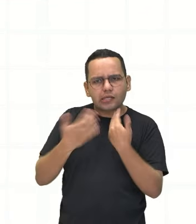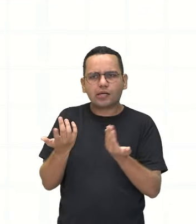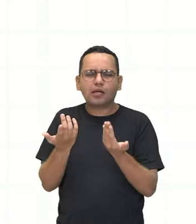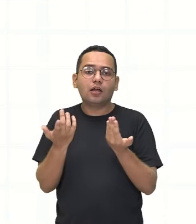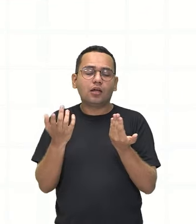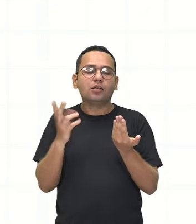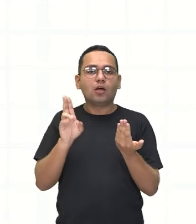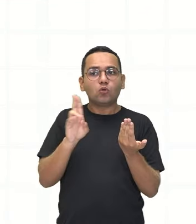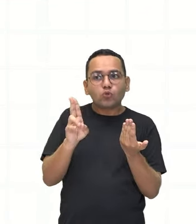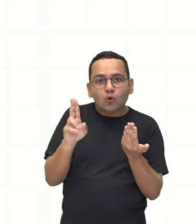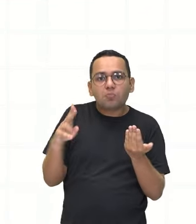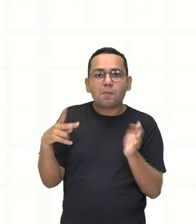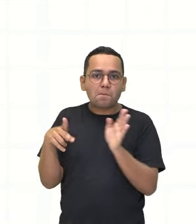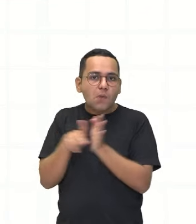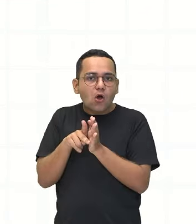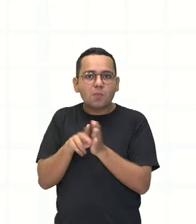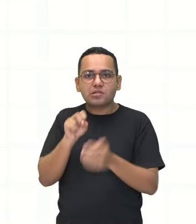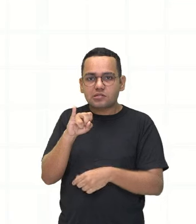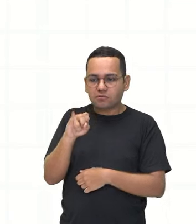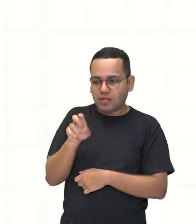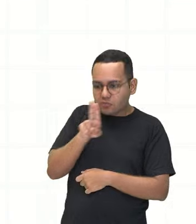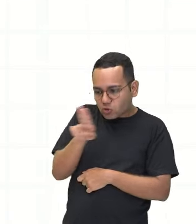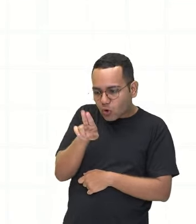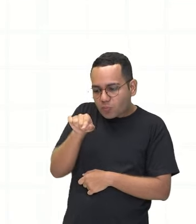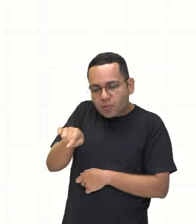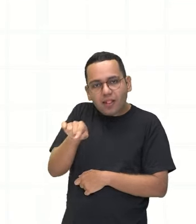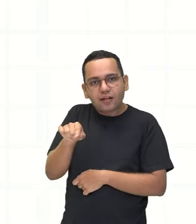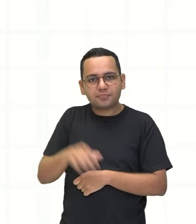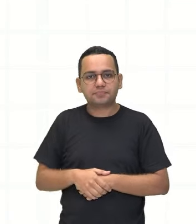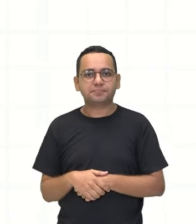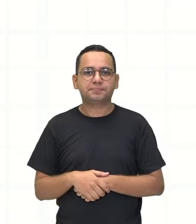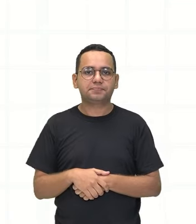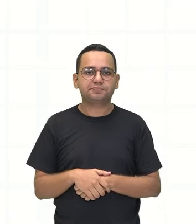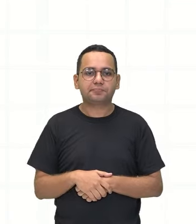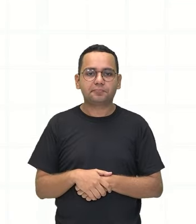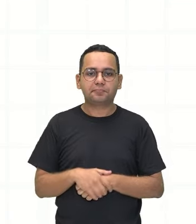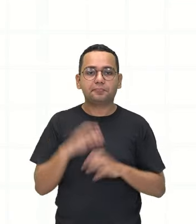nome próprio. Você está dando nome para aquele ser, né?